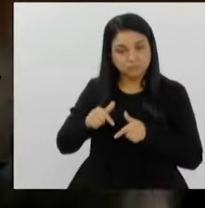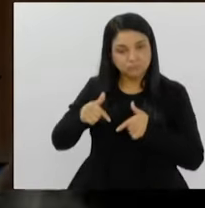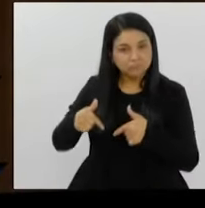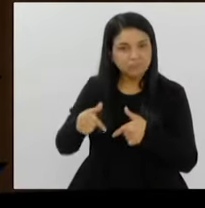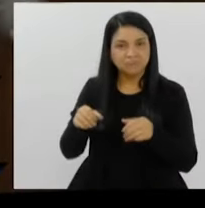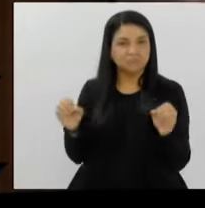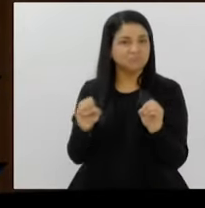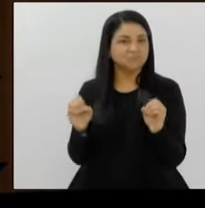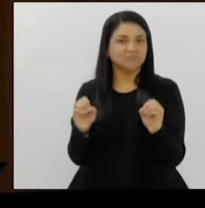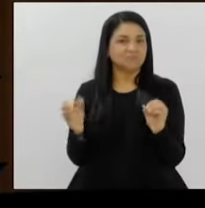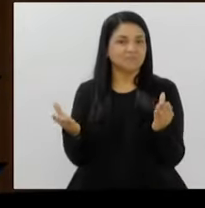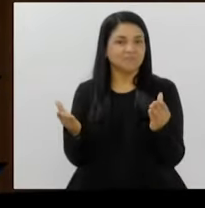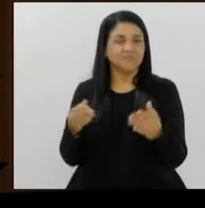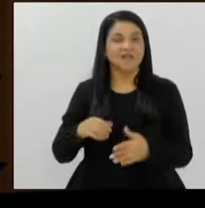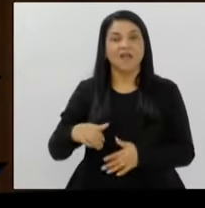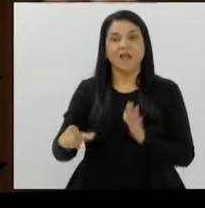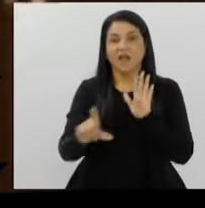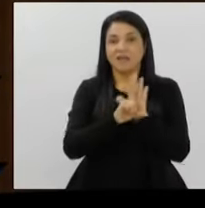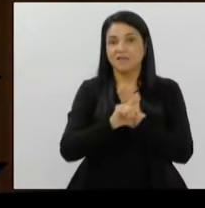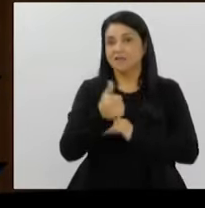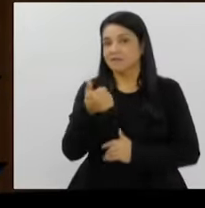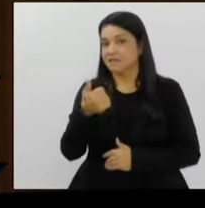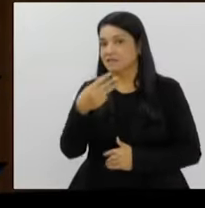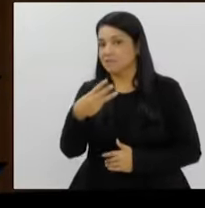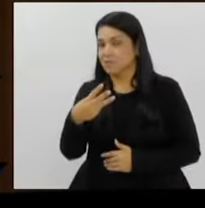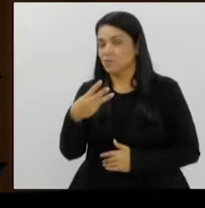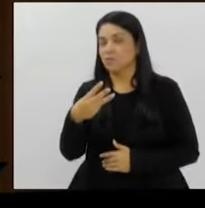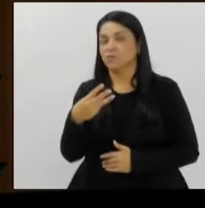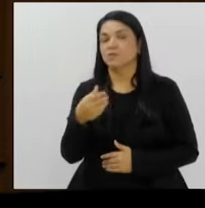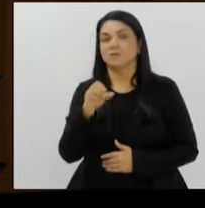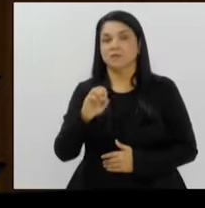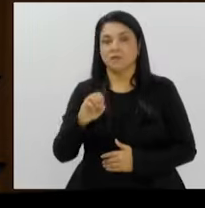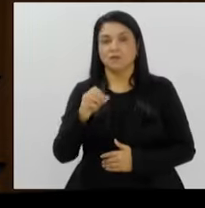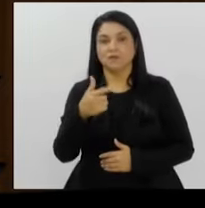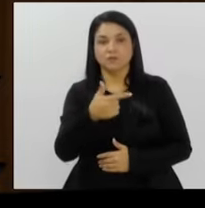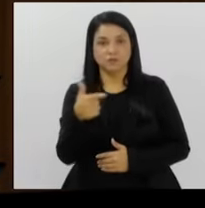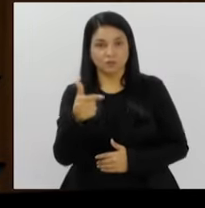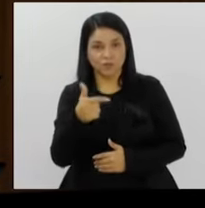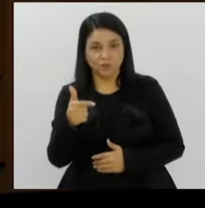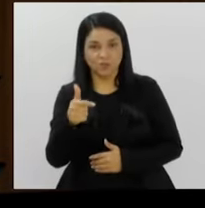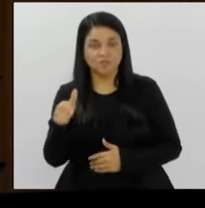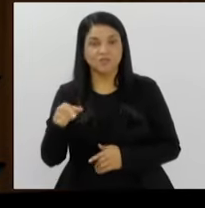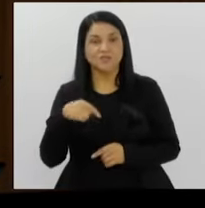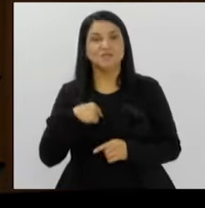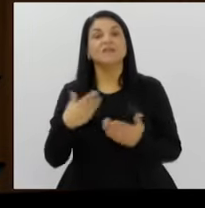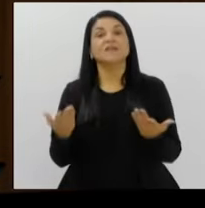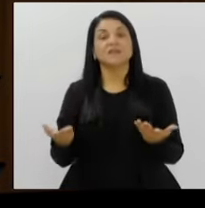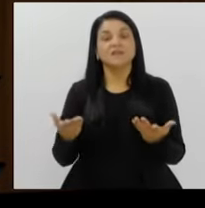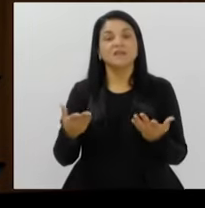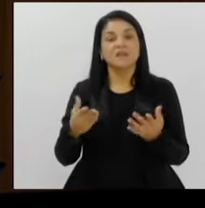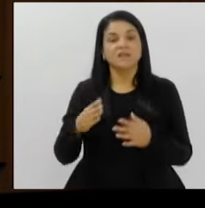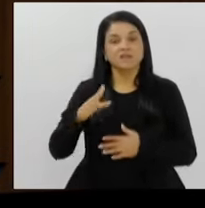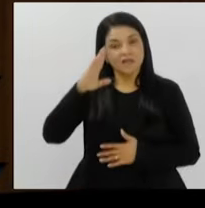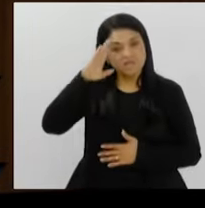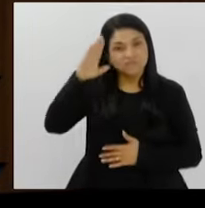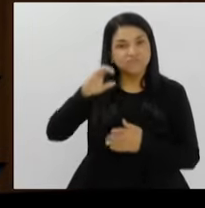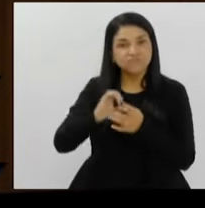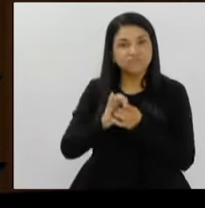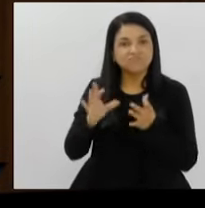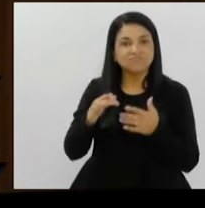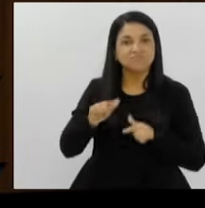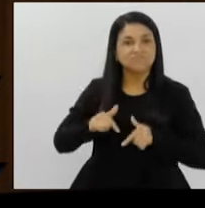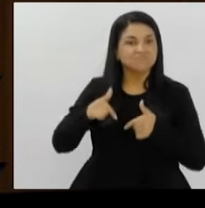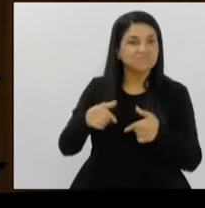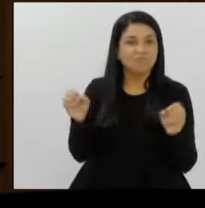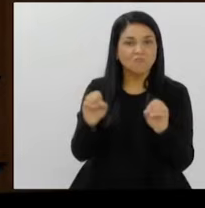Janeiro. A lei 13.022 dá o poder de polícia para a guarda municipal. E o que nós temos aqui no Rio de Janeiro, da prefeitura